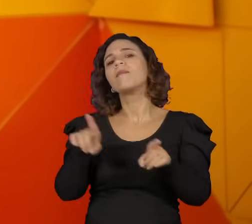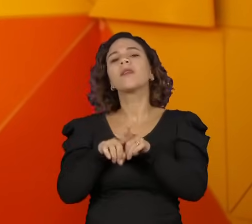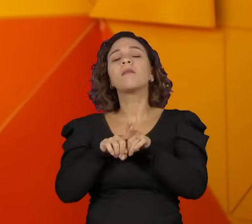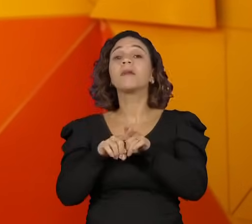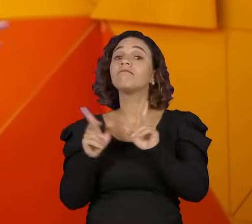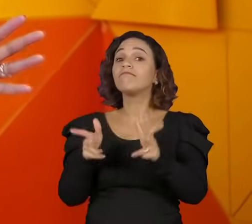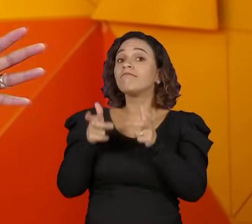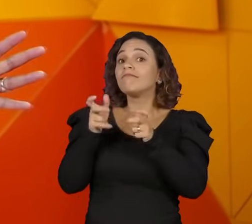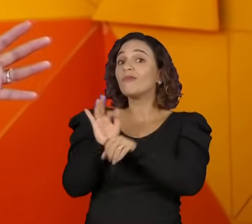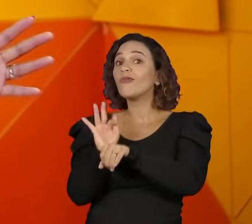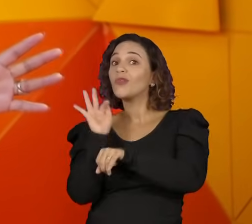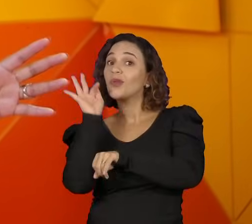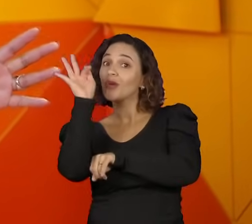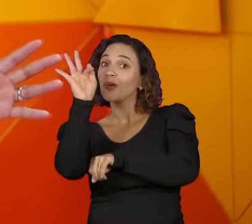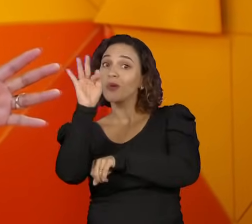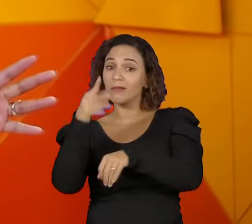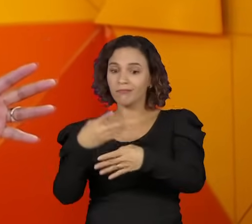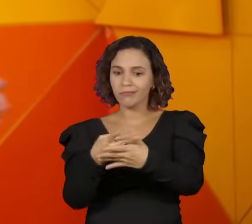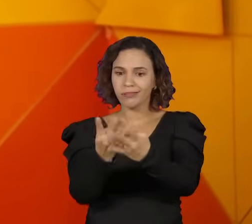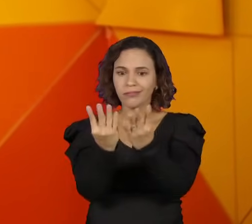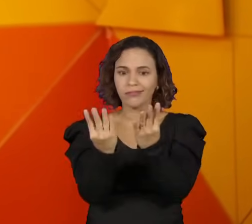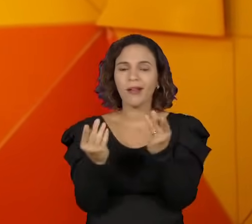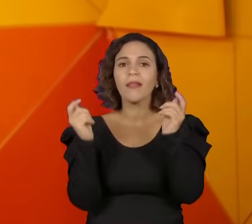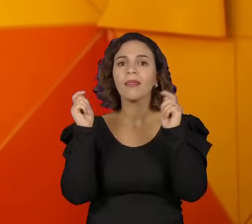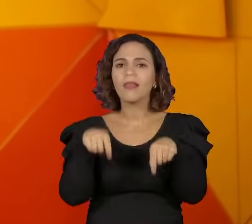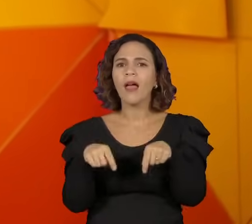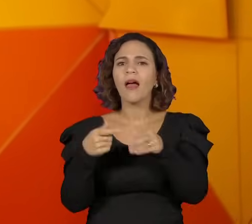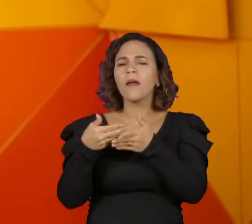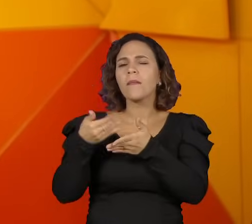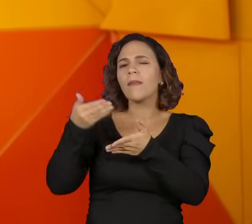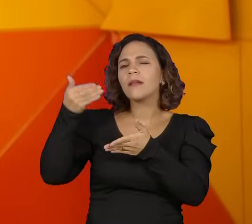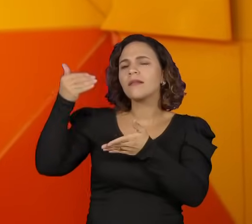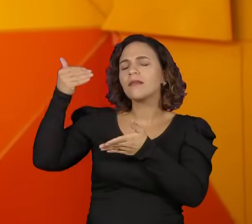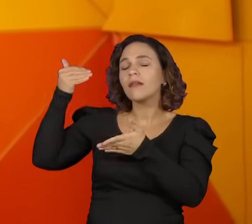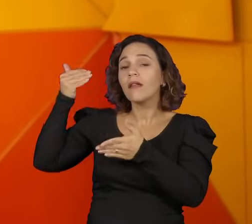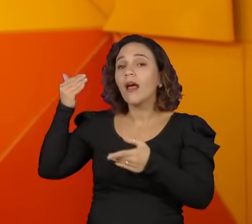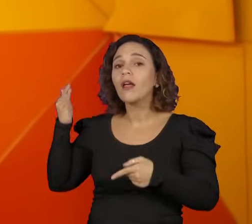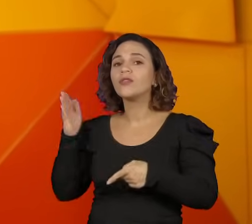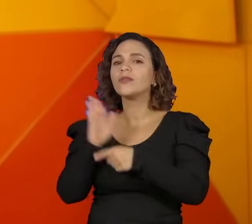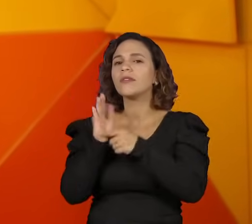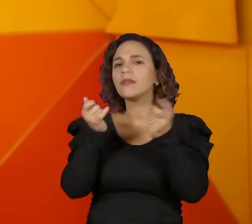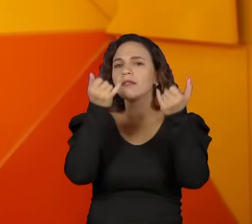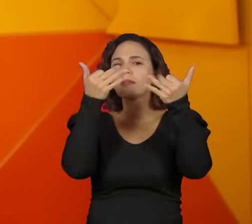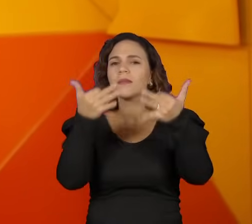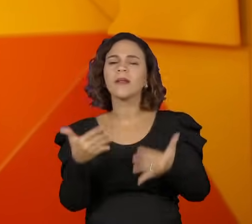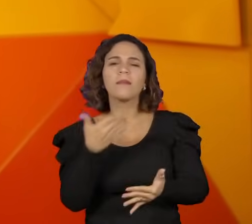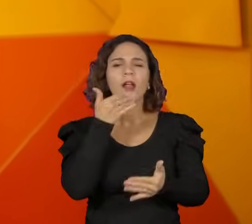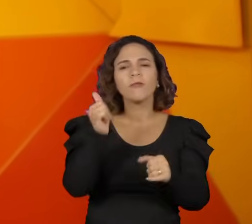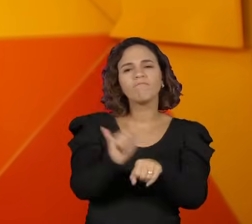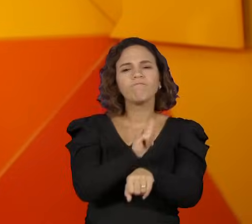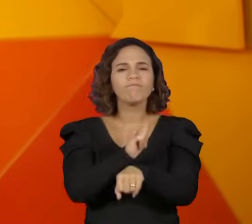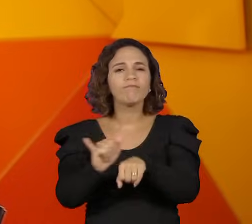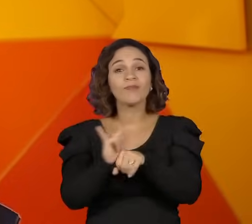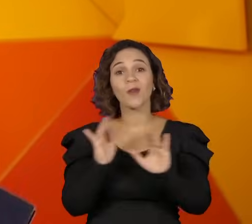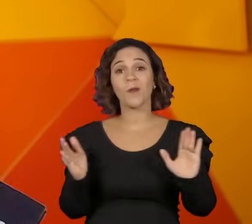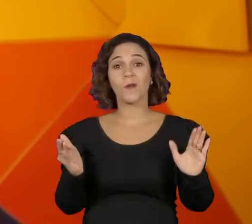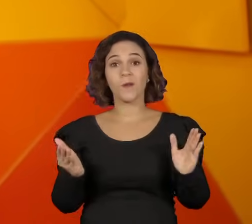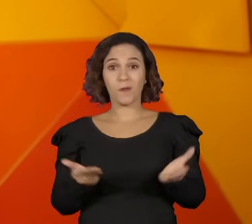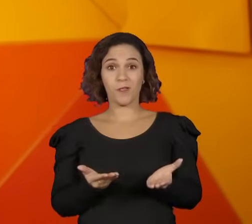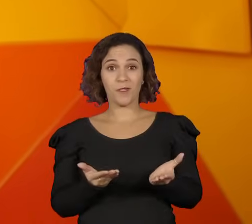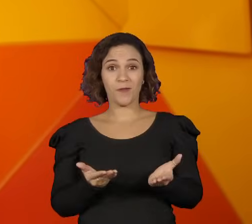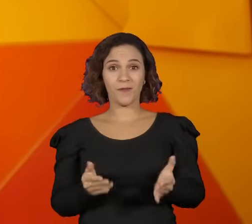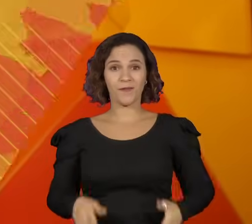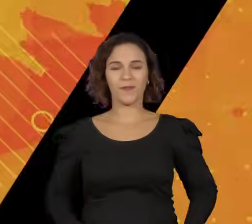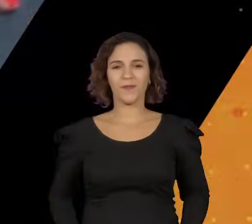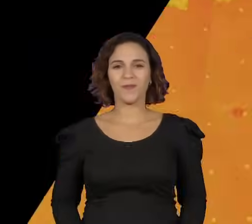futuro, as cartas podem também acessar aí informações do passado que vão ajudar a explicar o melhor jeito de agir hoje, no